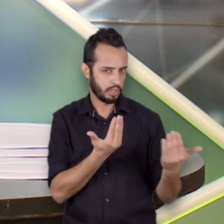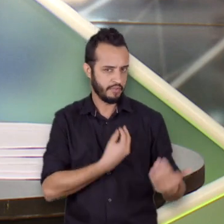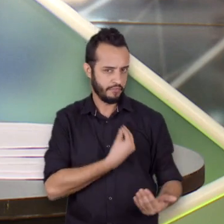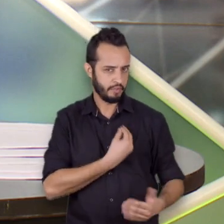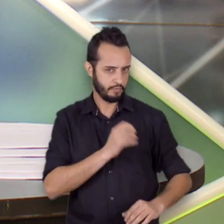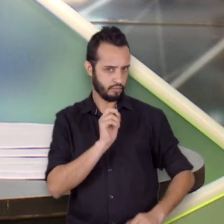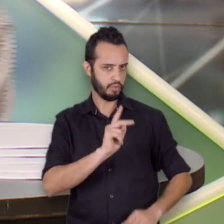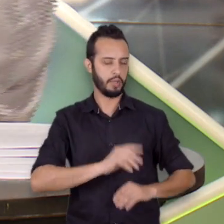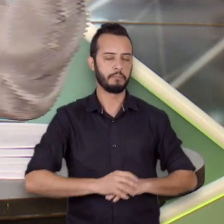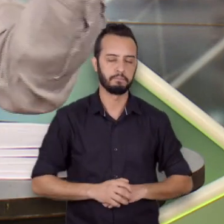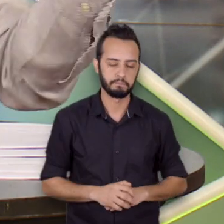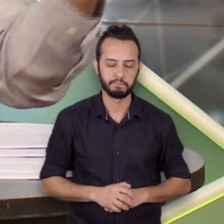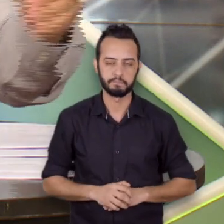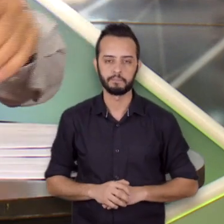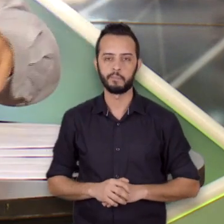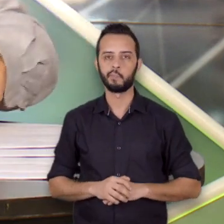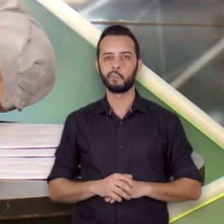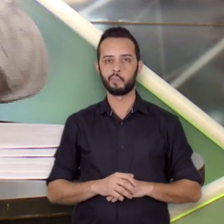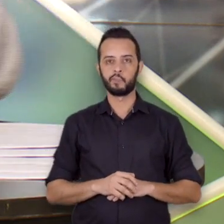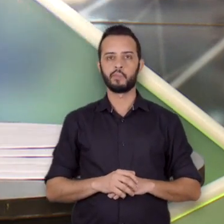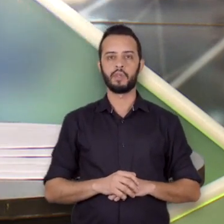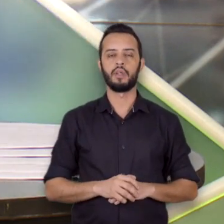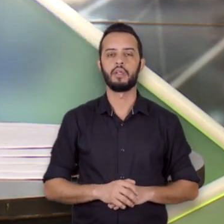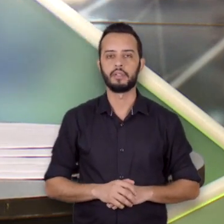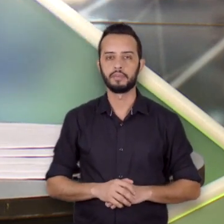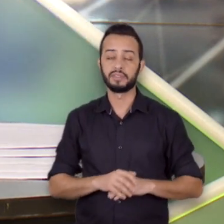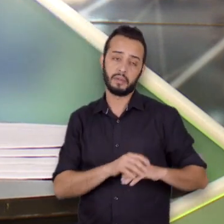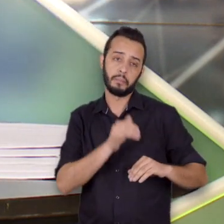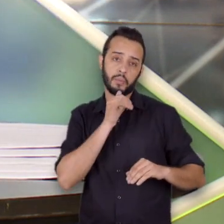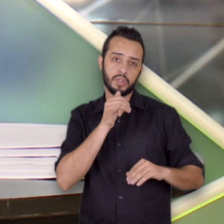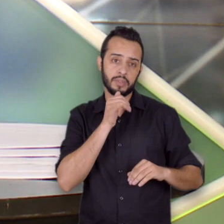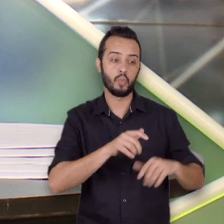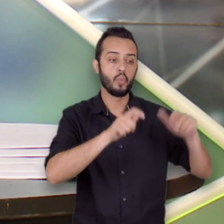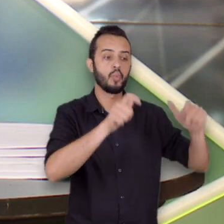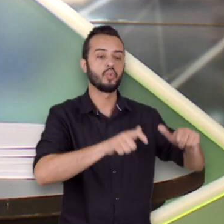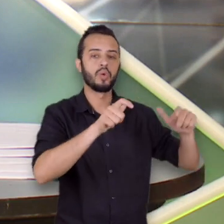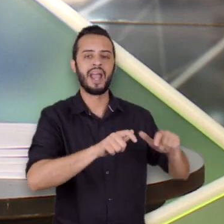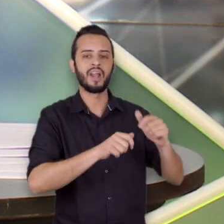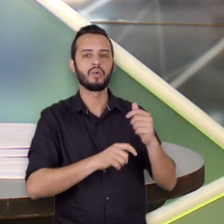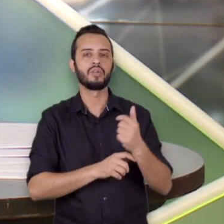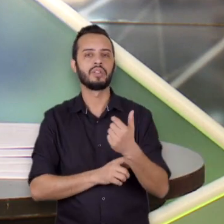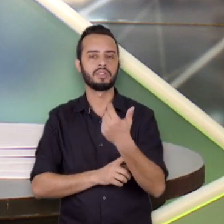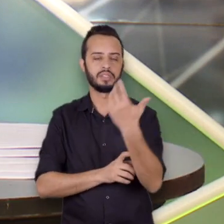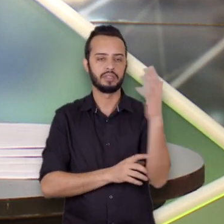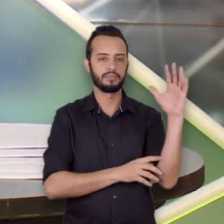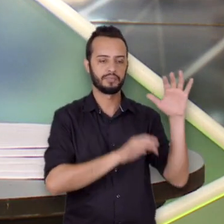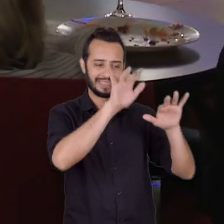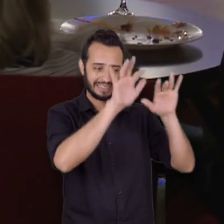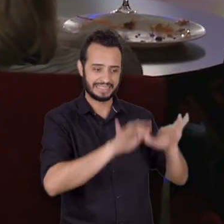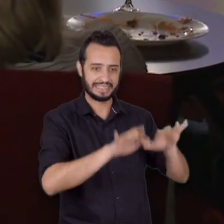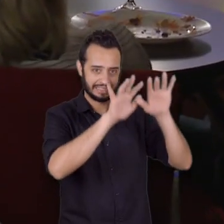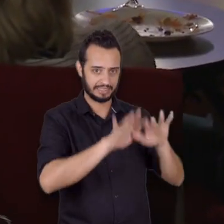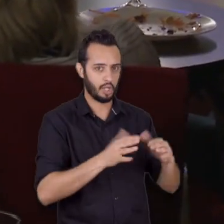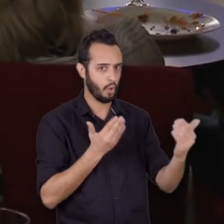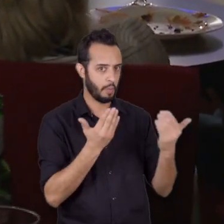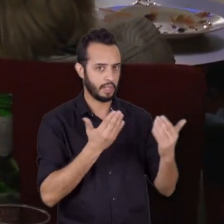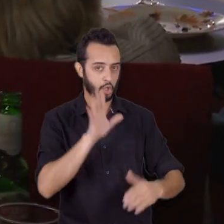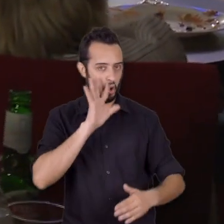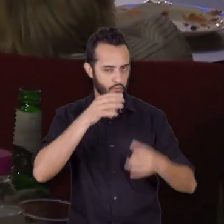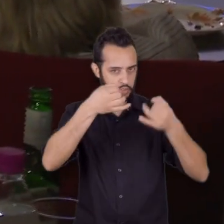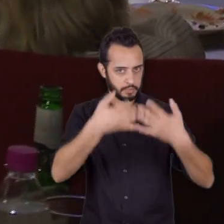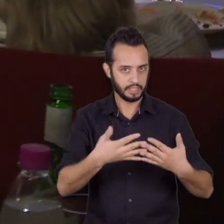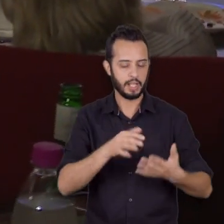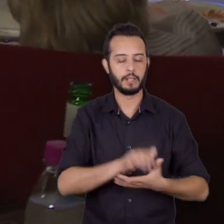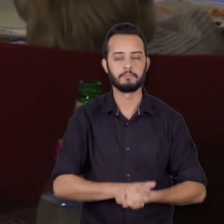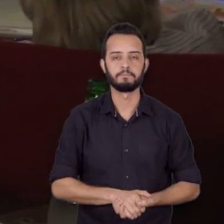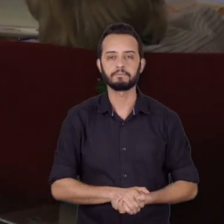como se a gente estivesse numa savana de dados, um ambiente selvagem. Eu gosto de algumas definições.